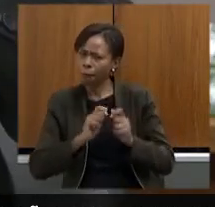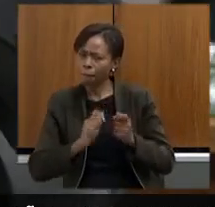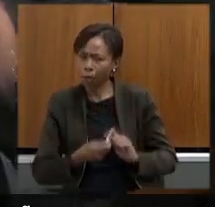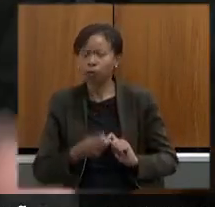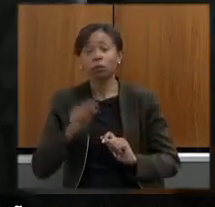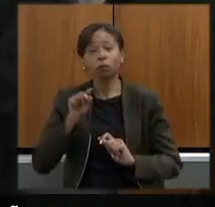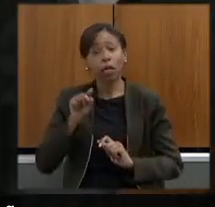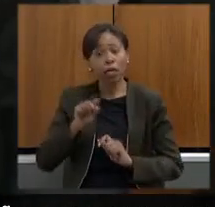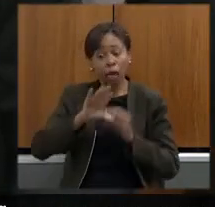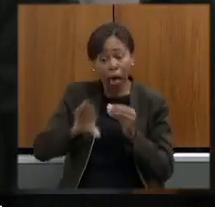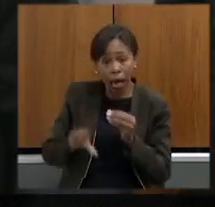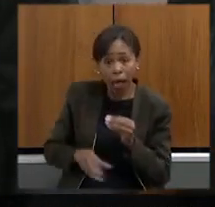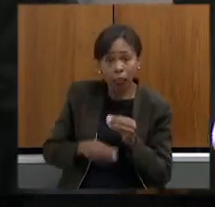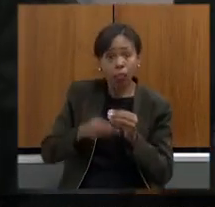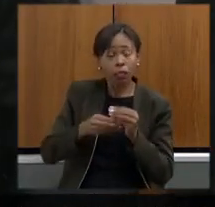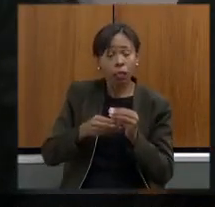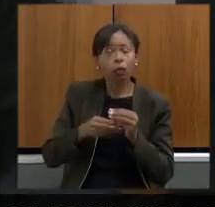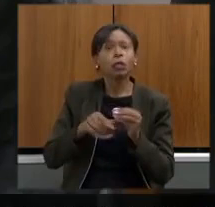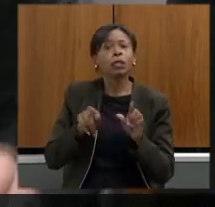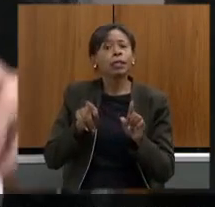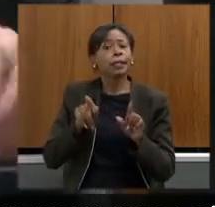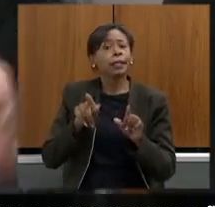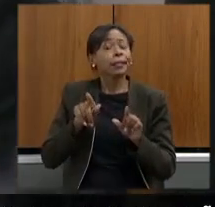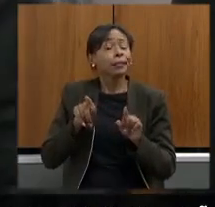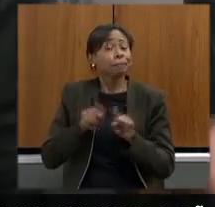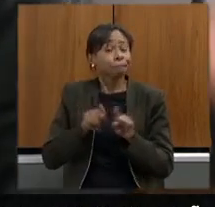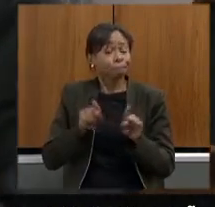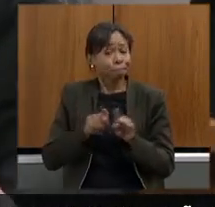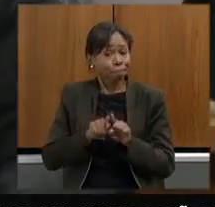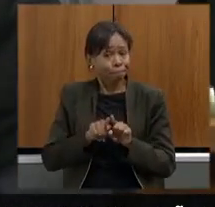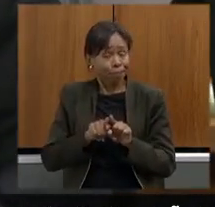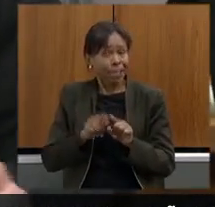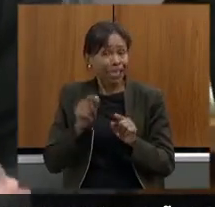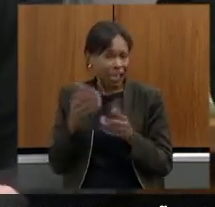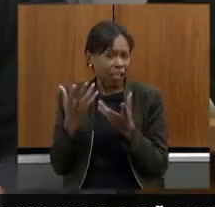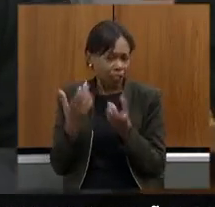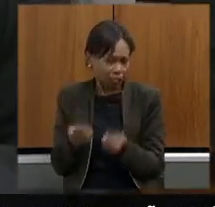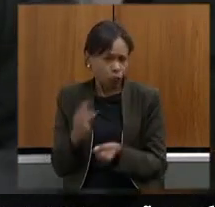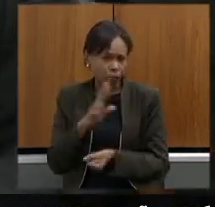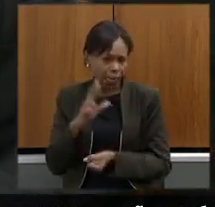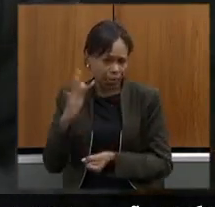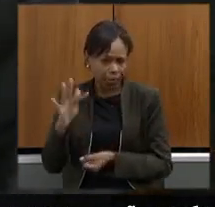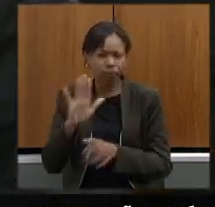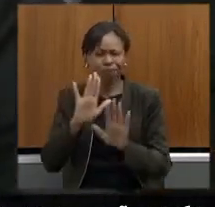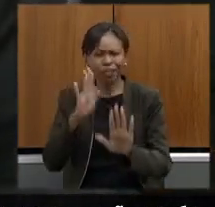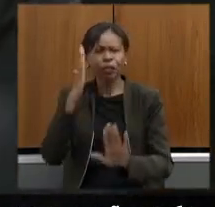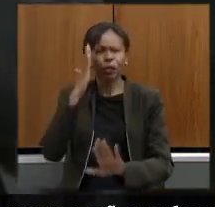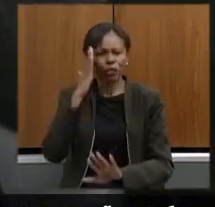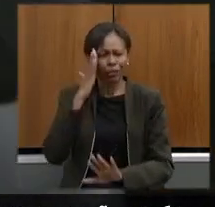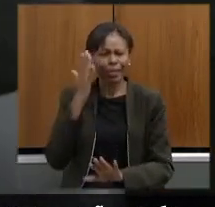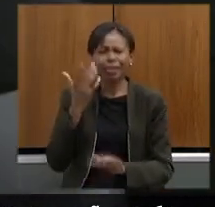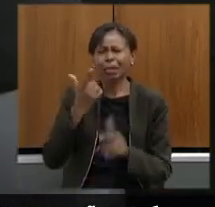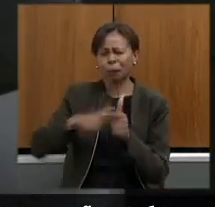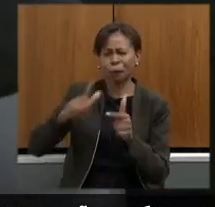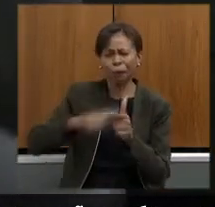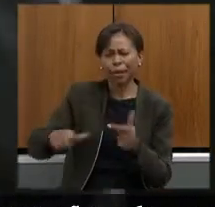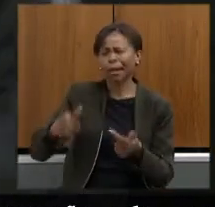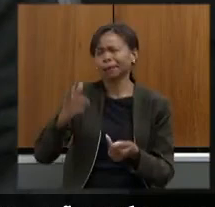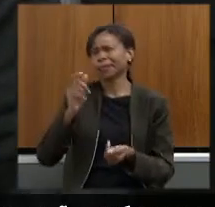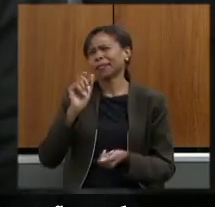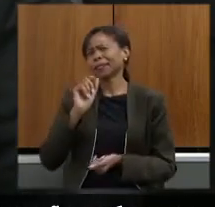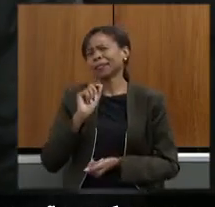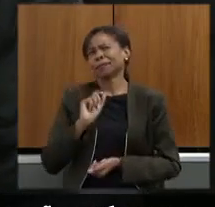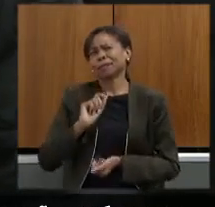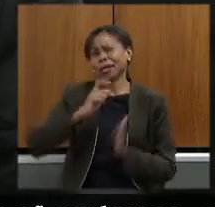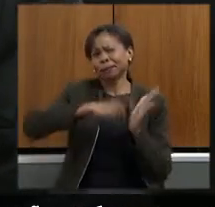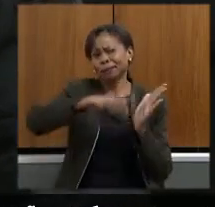também porque é tem um tema que é um pouco eu sei que decorre da Guerra fiscal que o Brasil